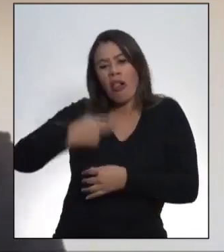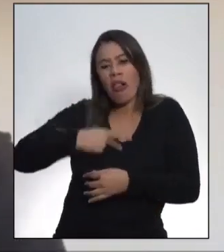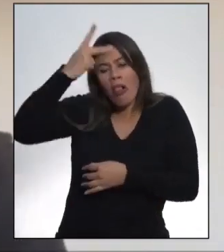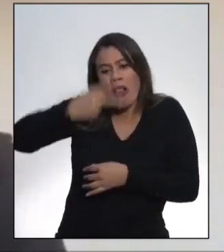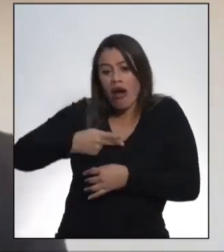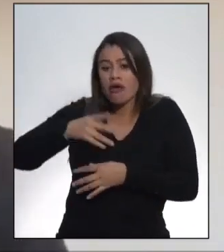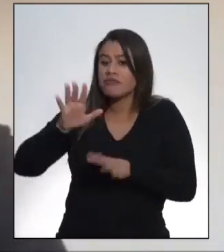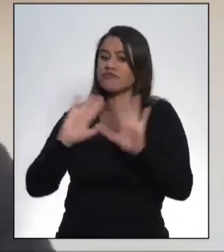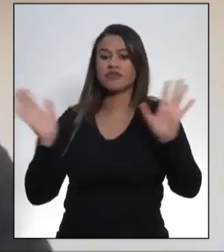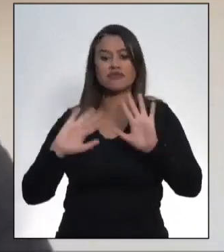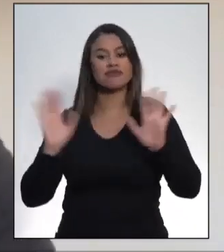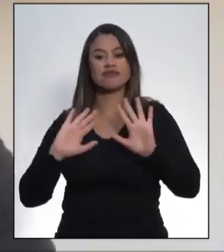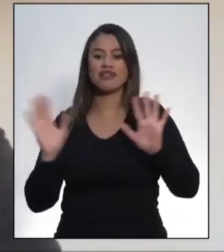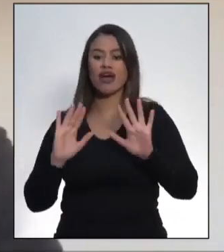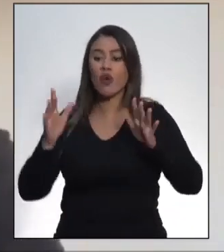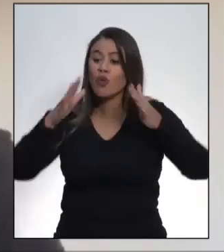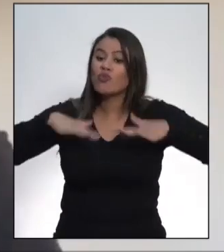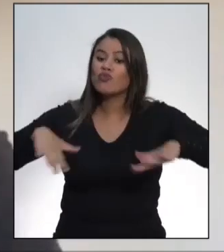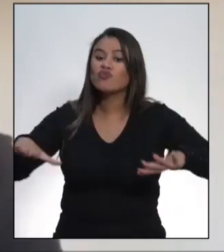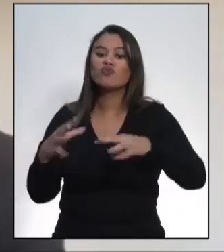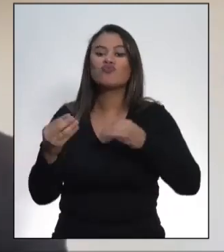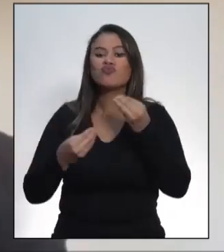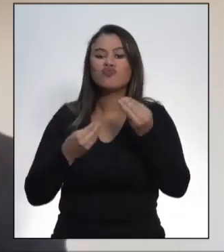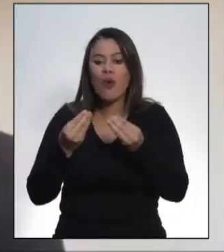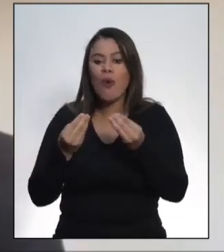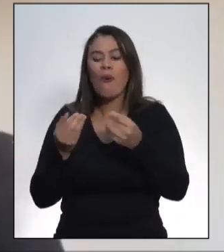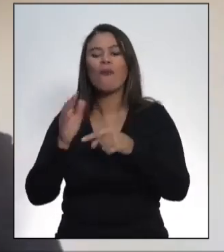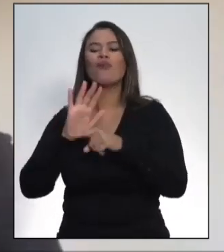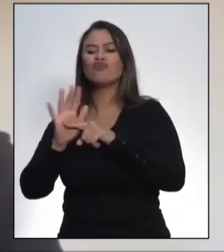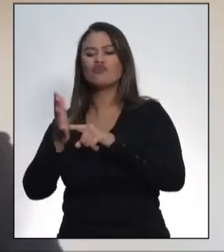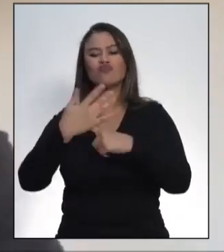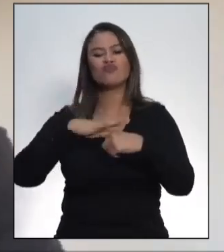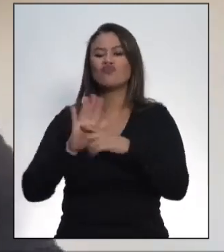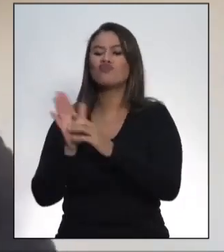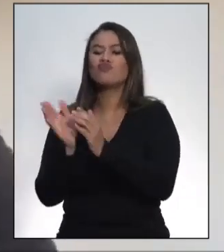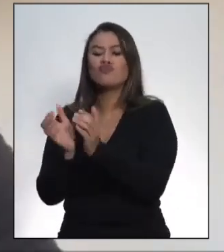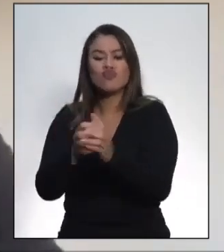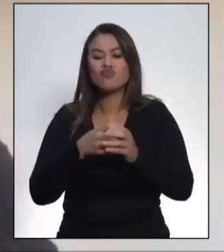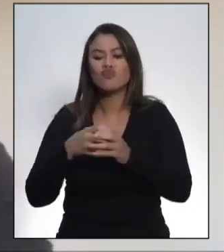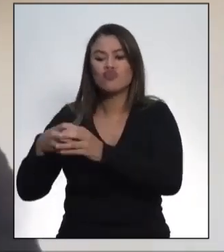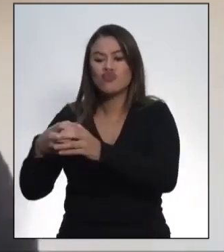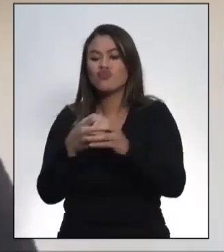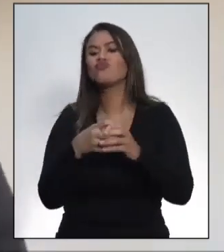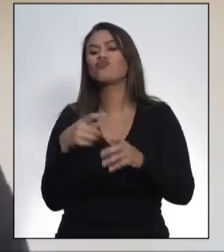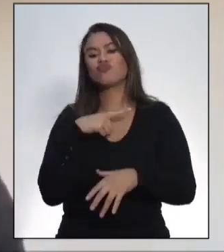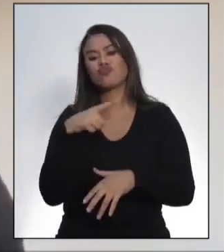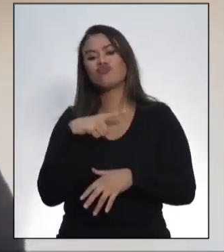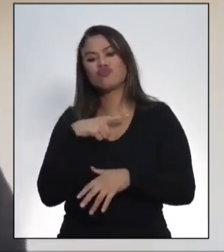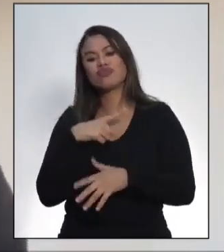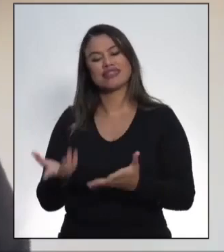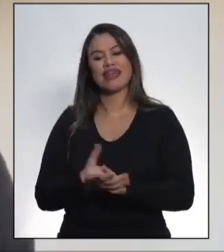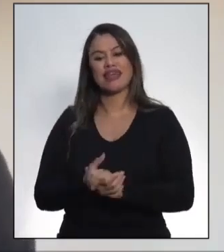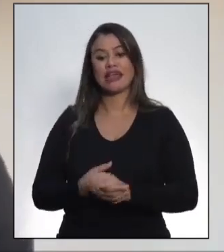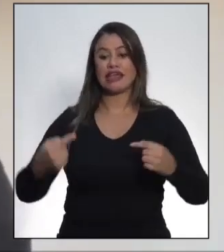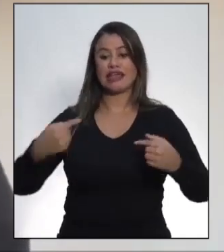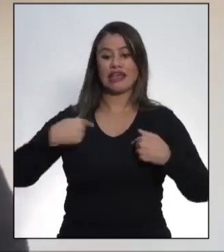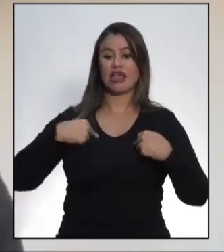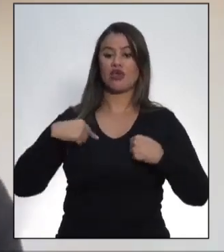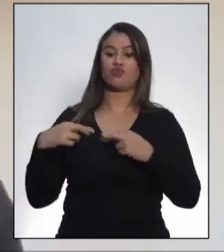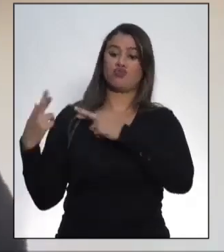cercam são essenciais na nossa vida, e é absolutamente essencial, então, que vocês estejam dispostos a liderar, dispostos